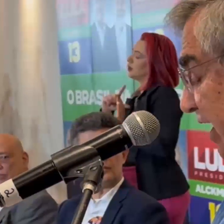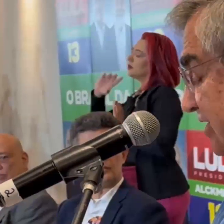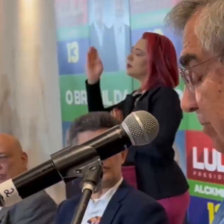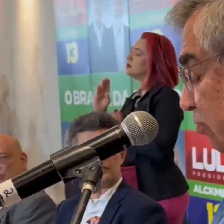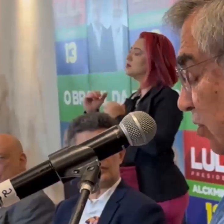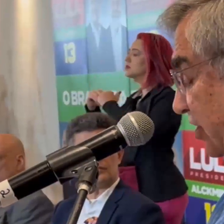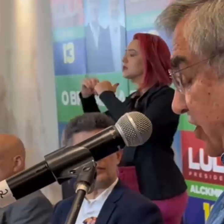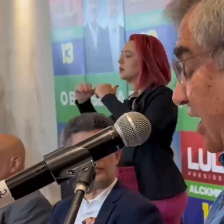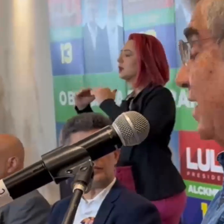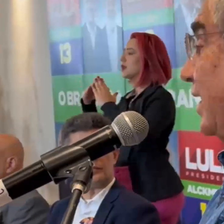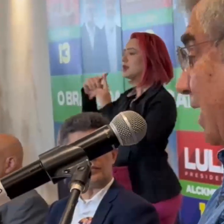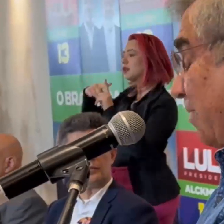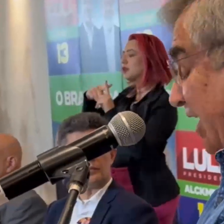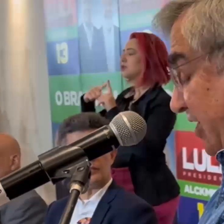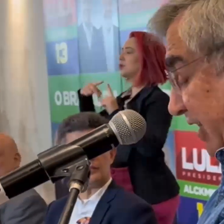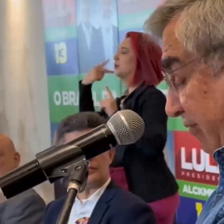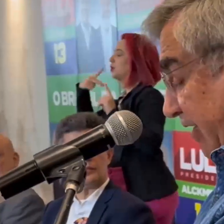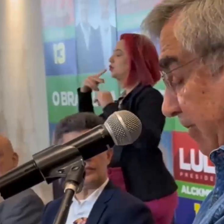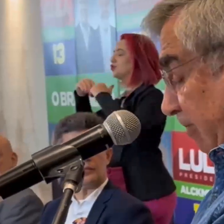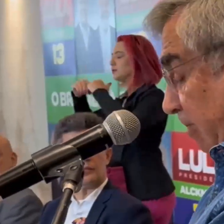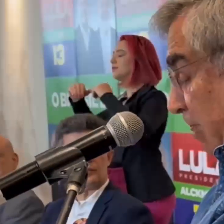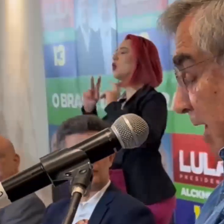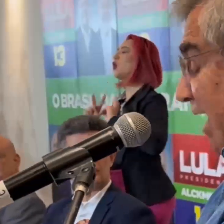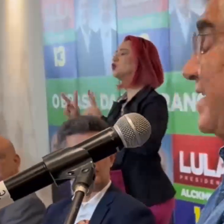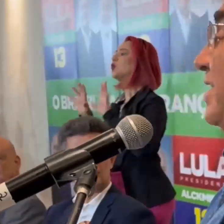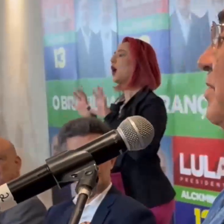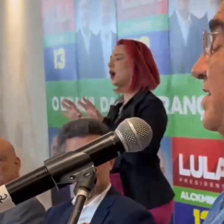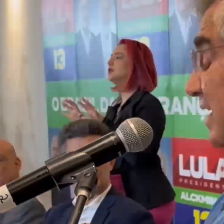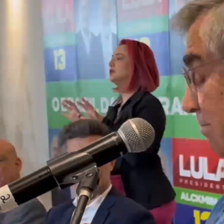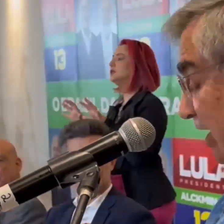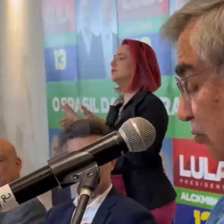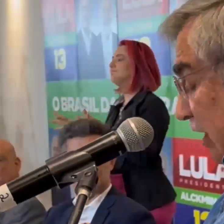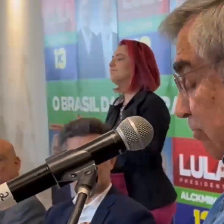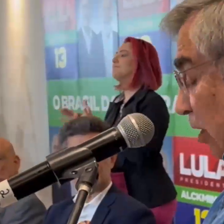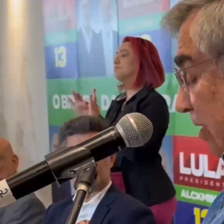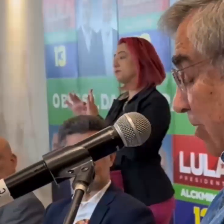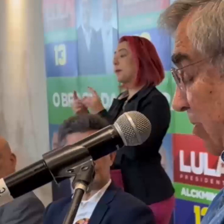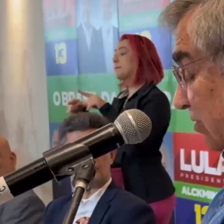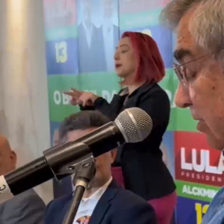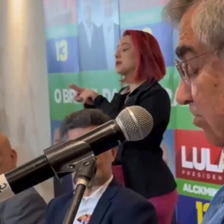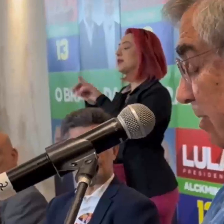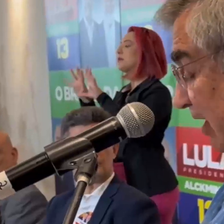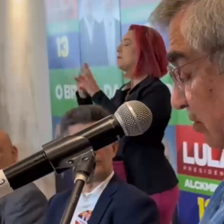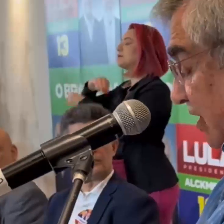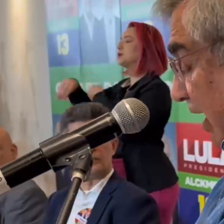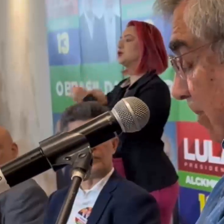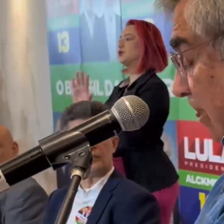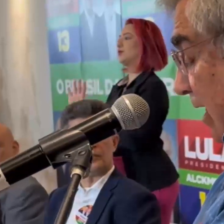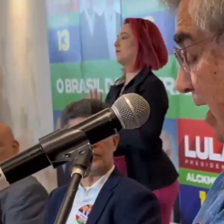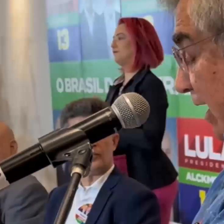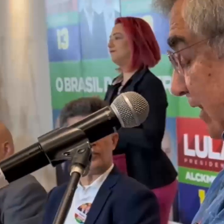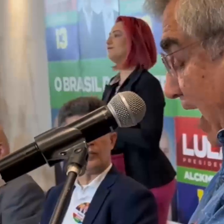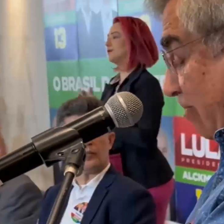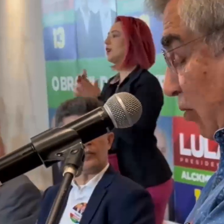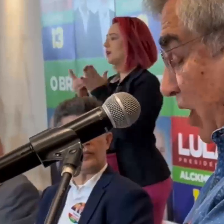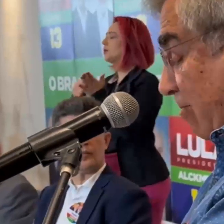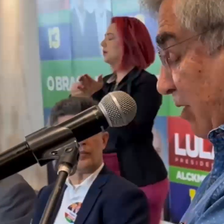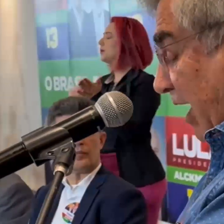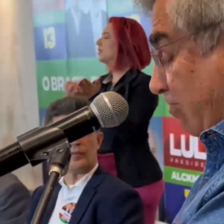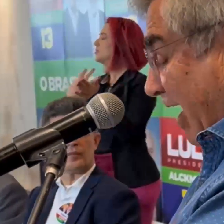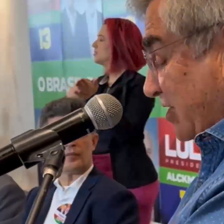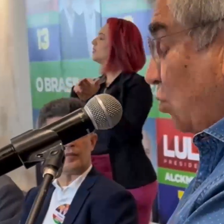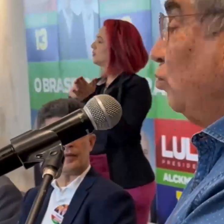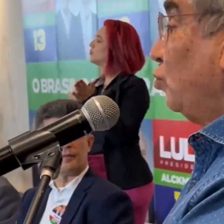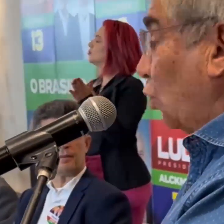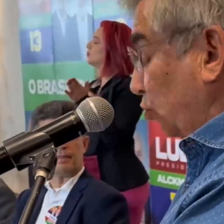não haja interferência política na prática da Fé Esse é o ensinamento que a própria Bíblia da Bíblia nos dá andar pelo